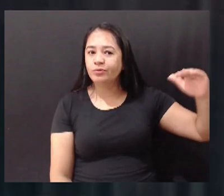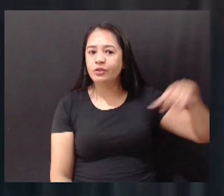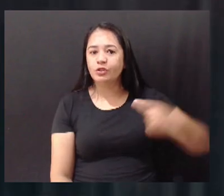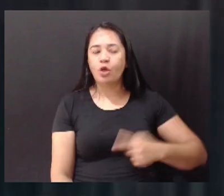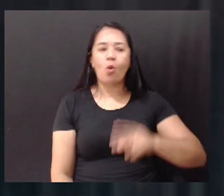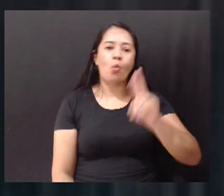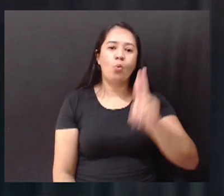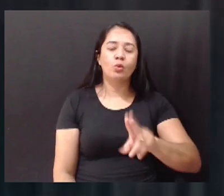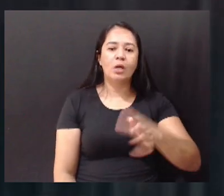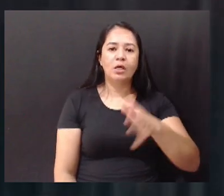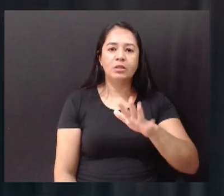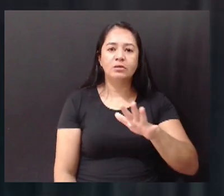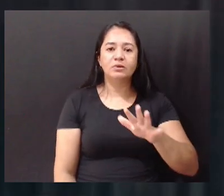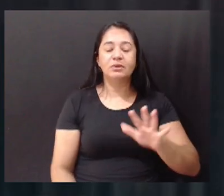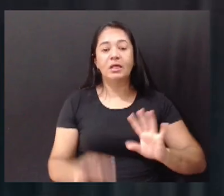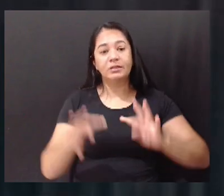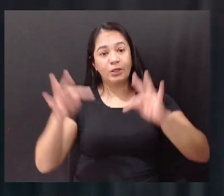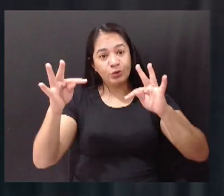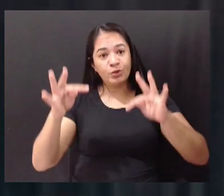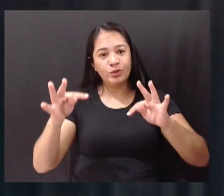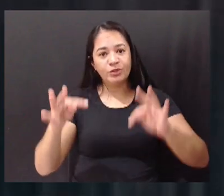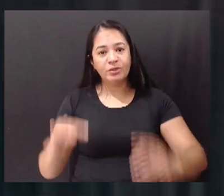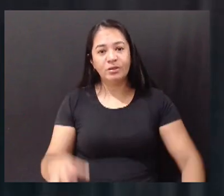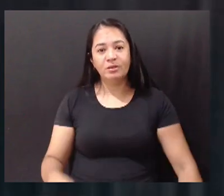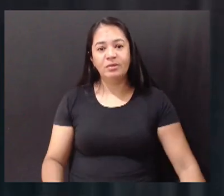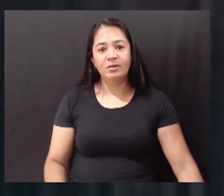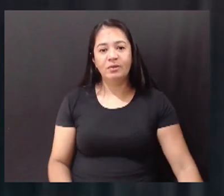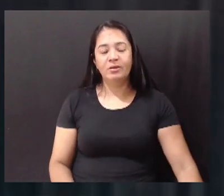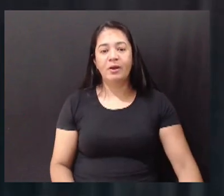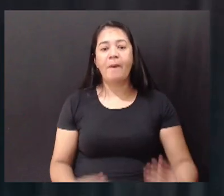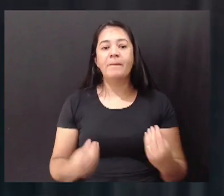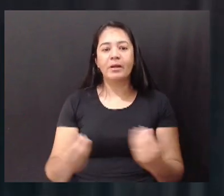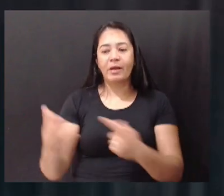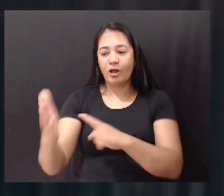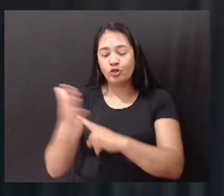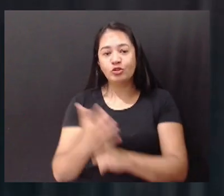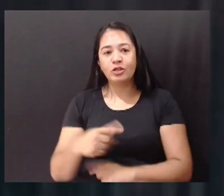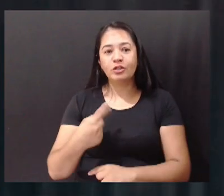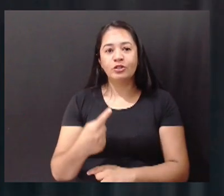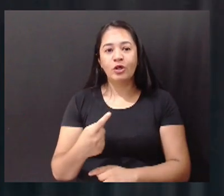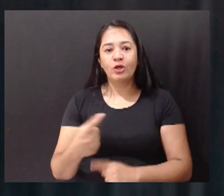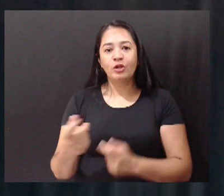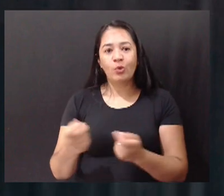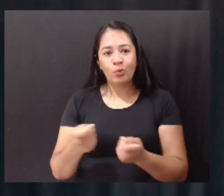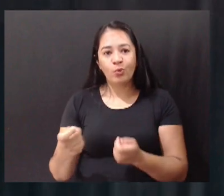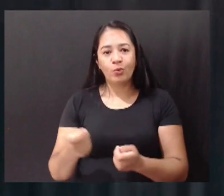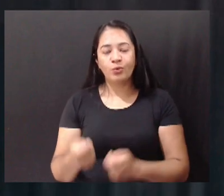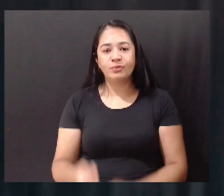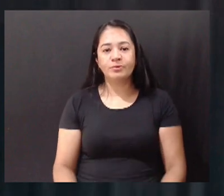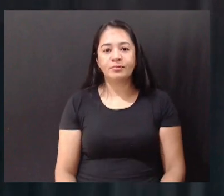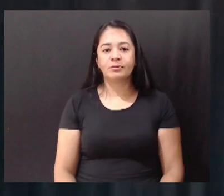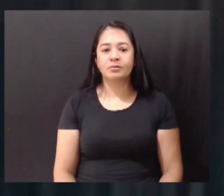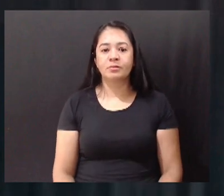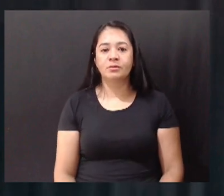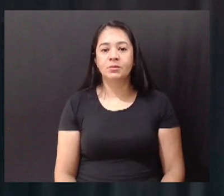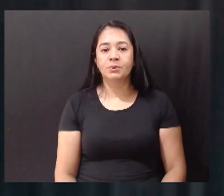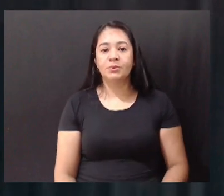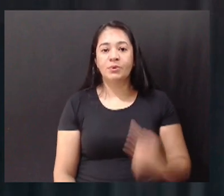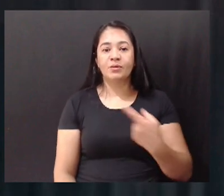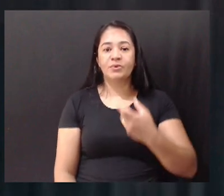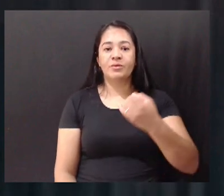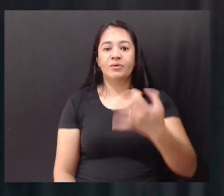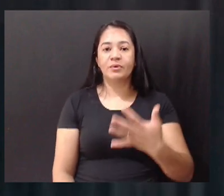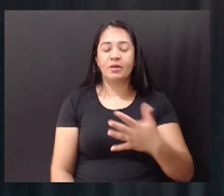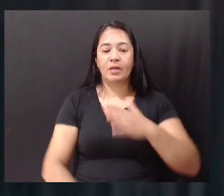a própria tecnologia para nos ajudar a fazer esse controle. Então, quando nós falamos de crianças